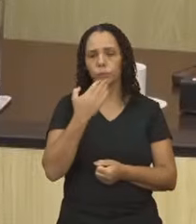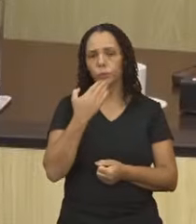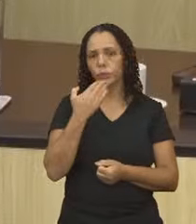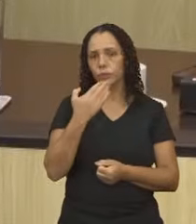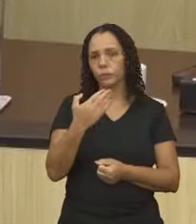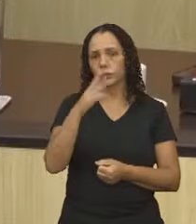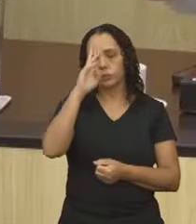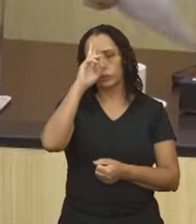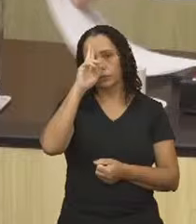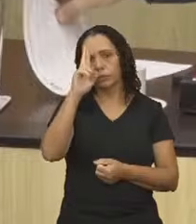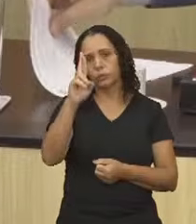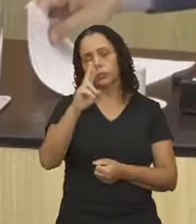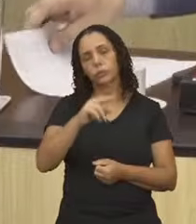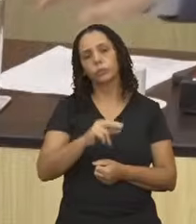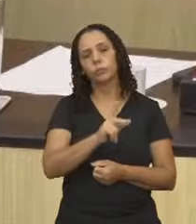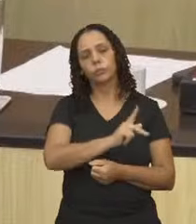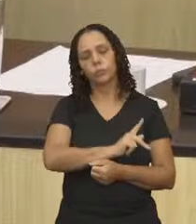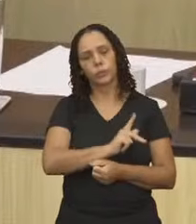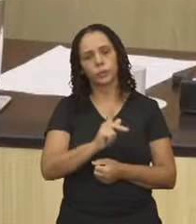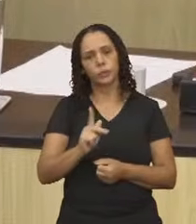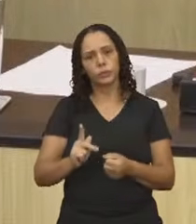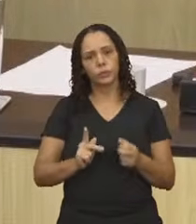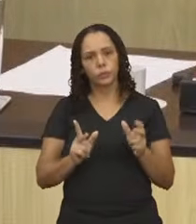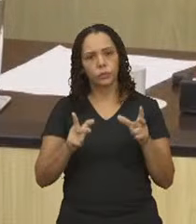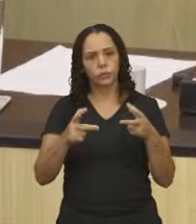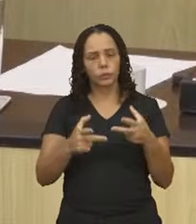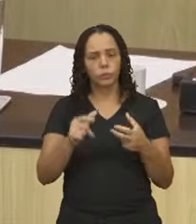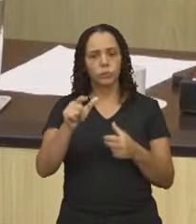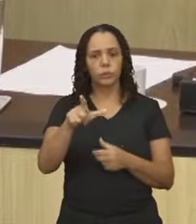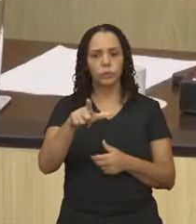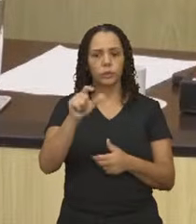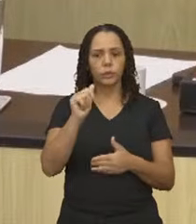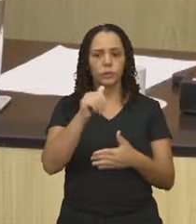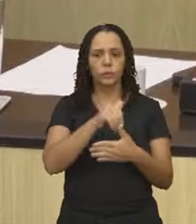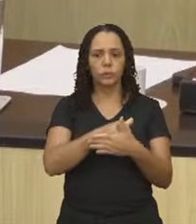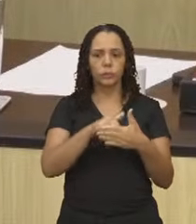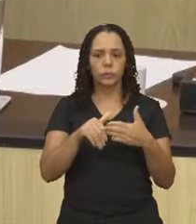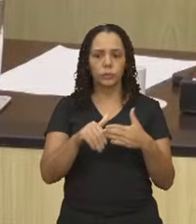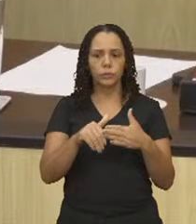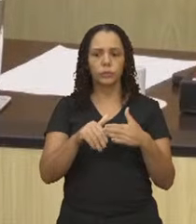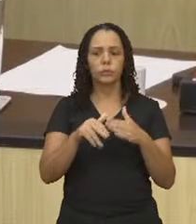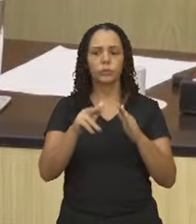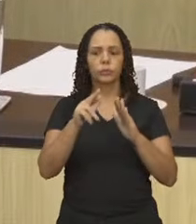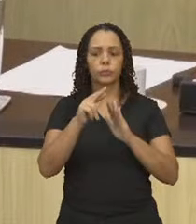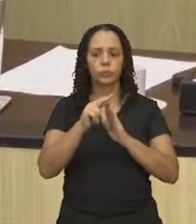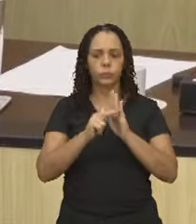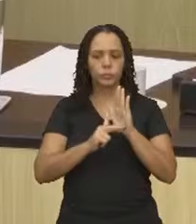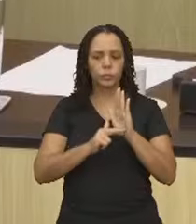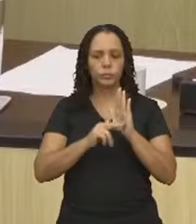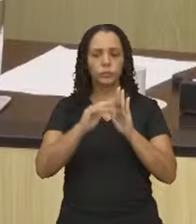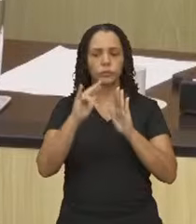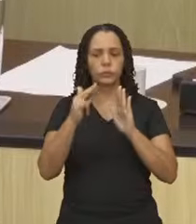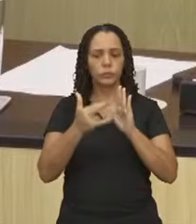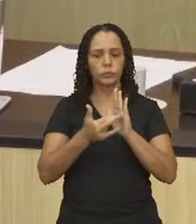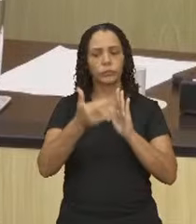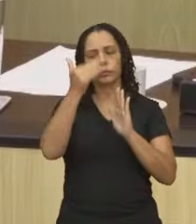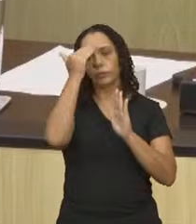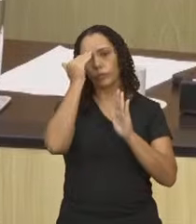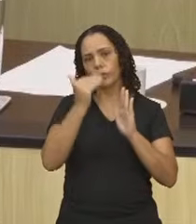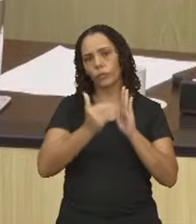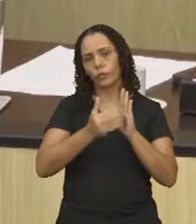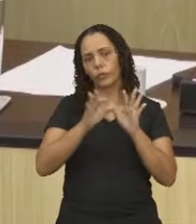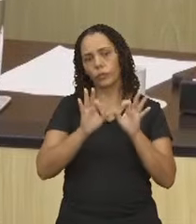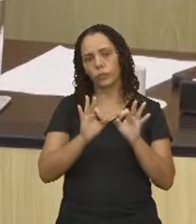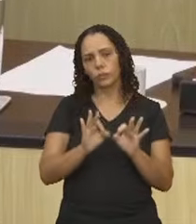Requeremos ao excelentíssimo senhor presidente desta casa, ouvido e aprovado pelo egrégio plenário, cumpridas as